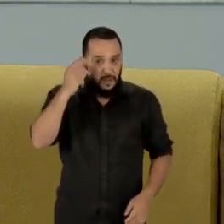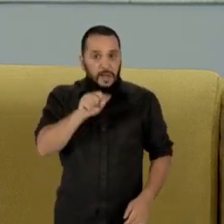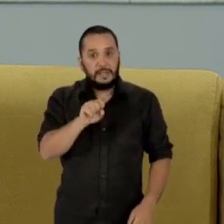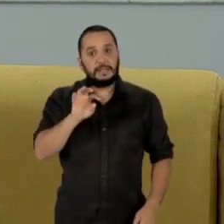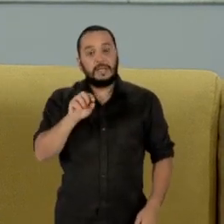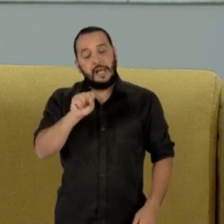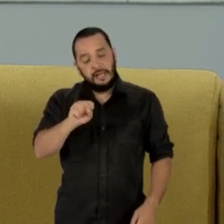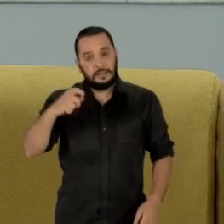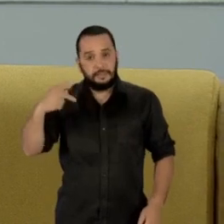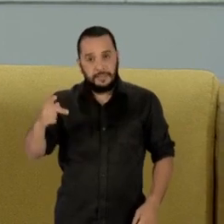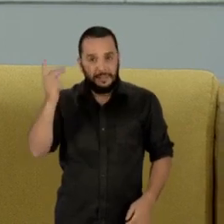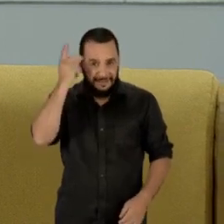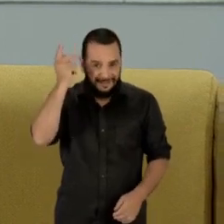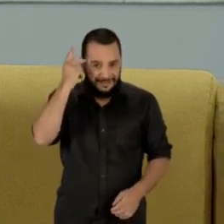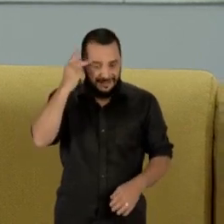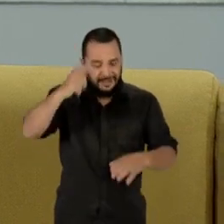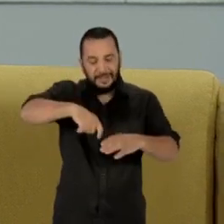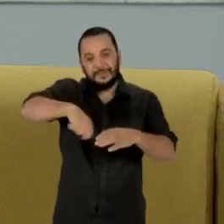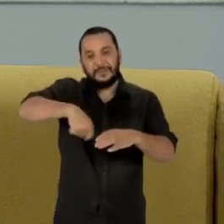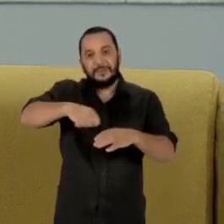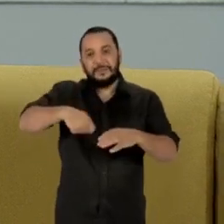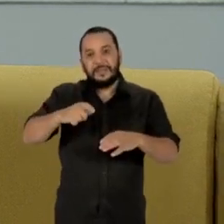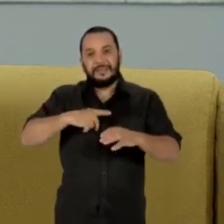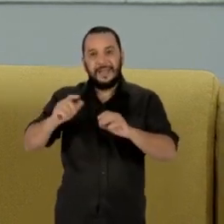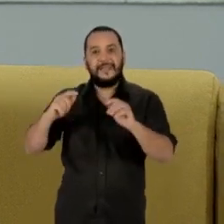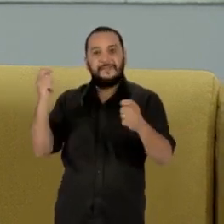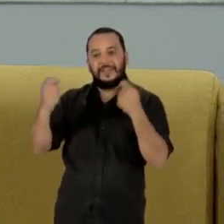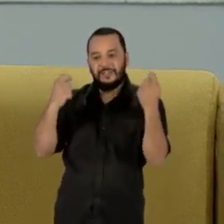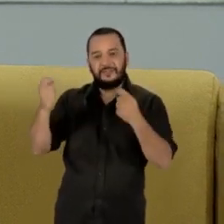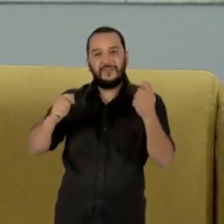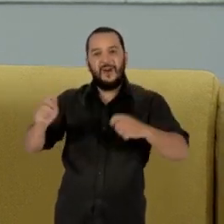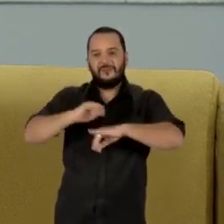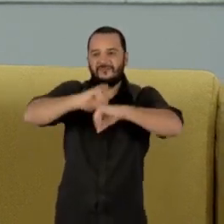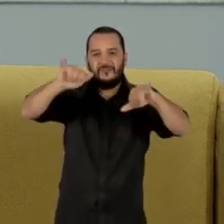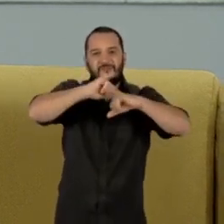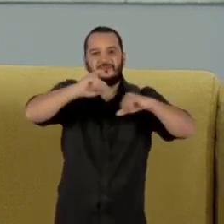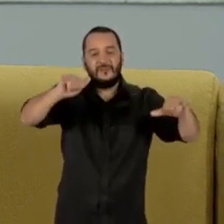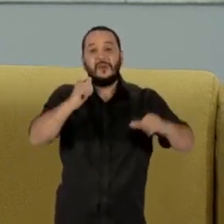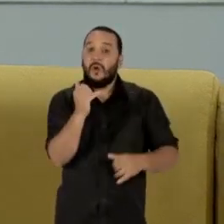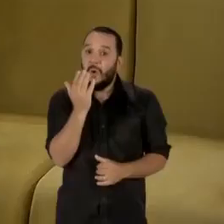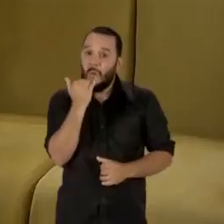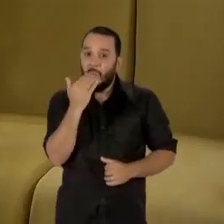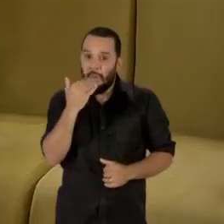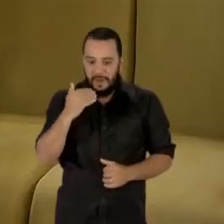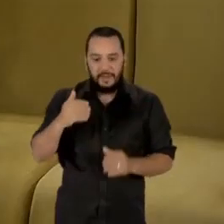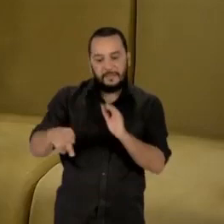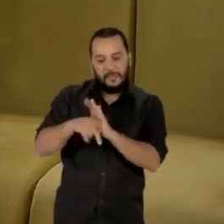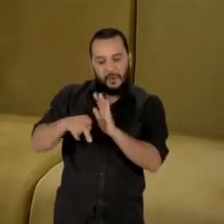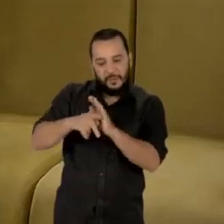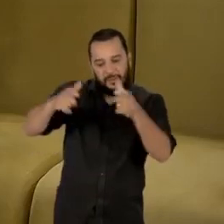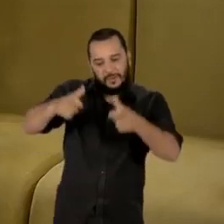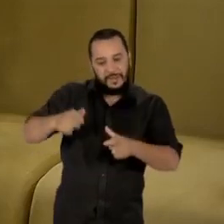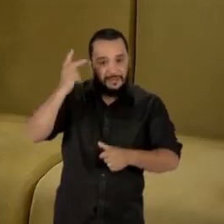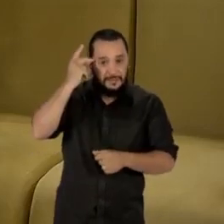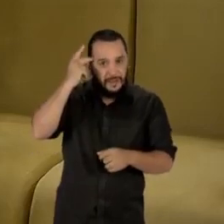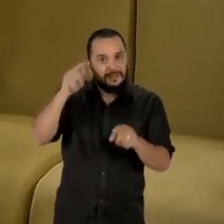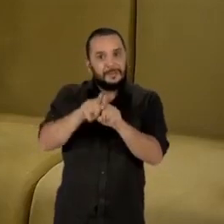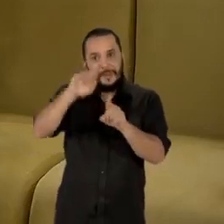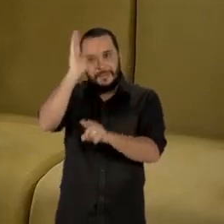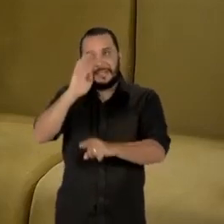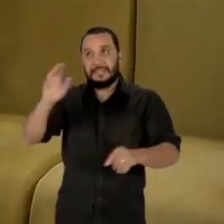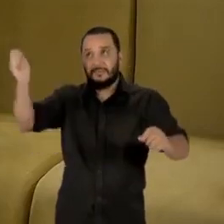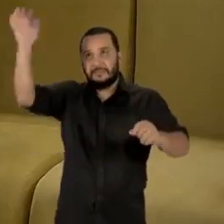vários eventos para divulgar a culinária regional e também os ingredientes brasileiros o restaurant week já